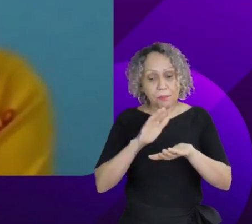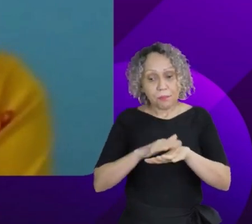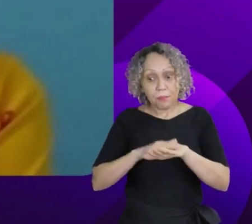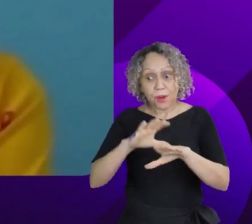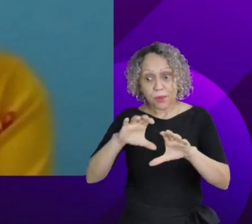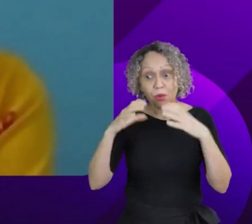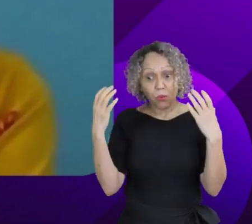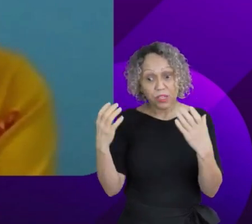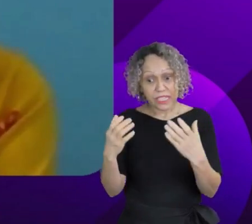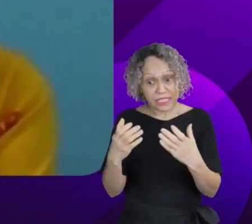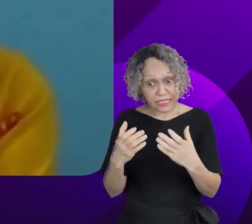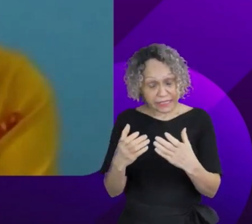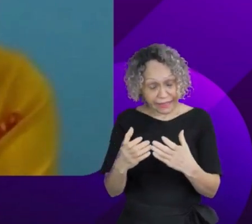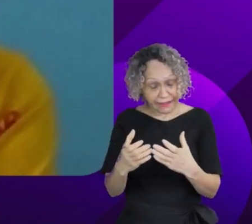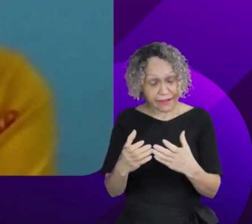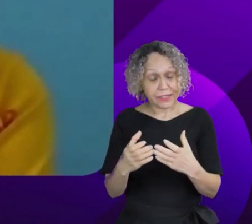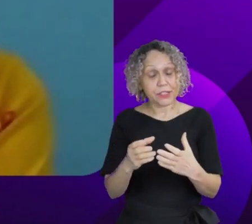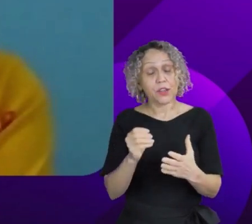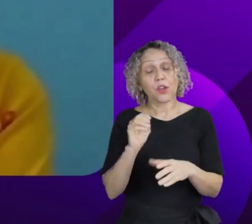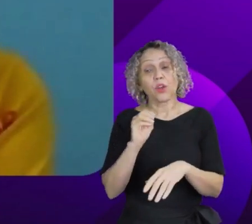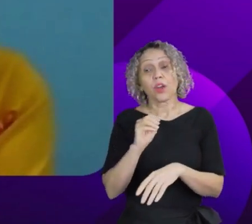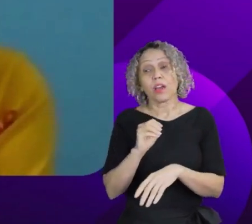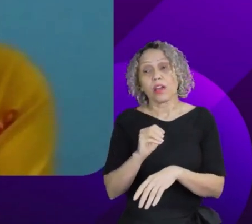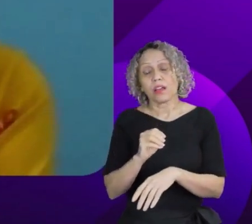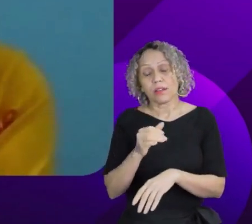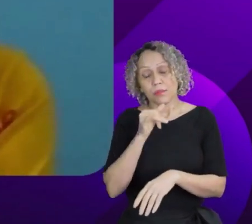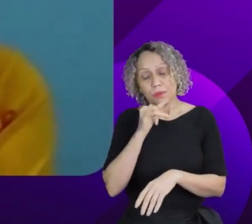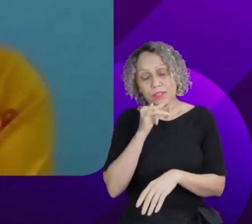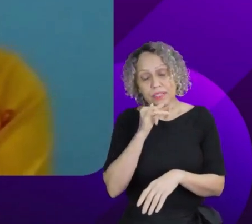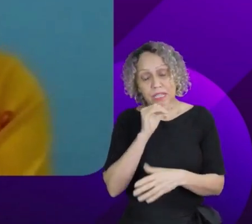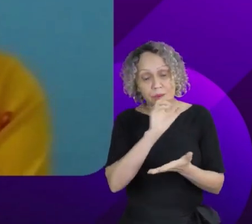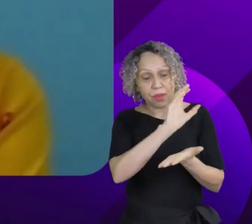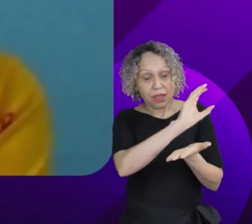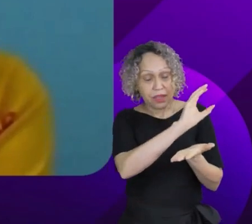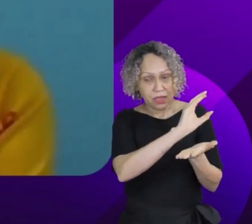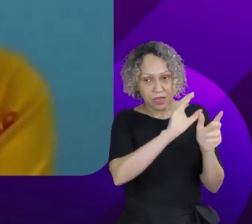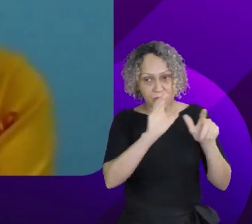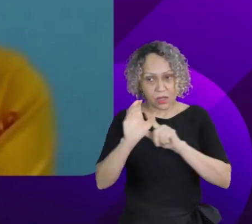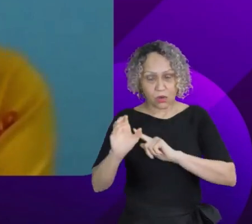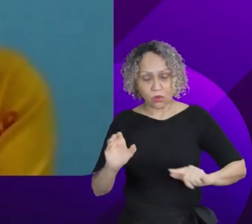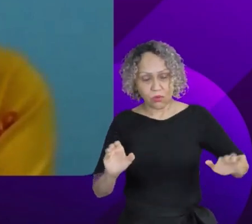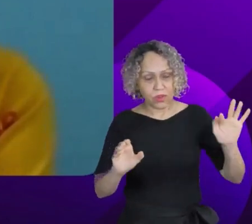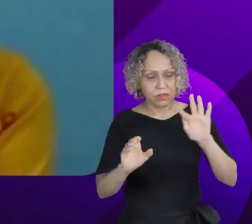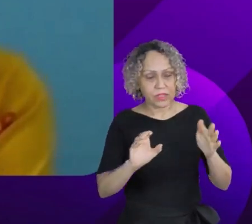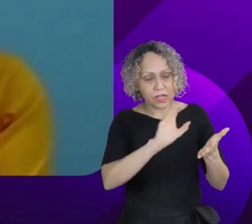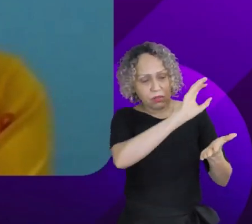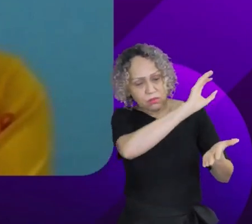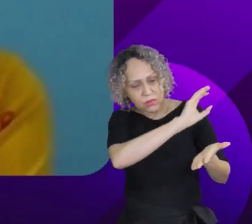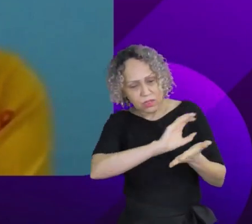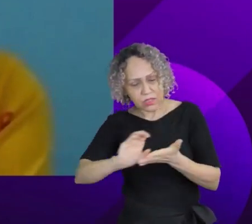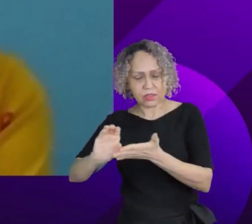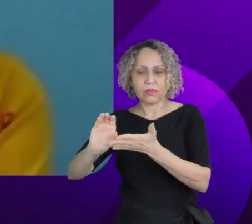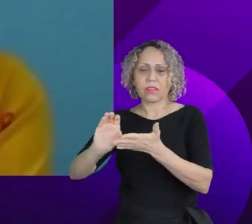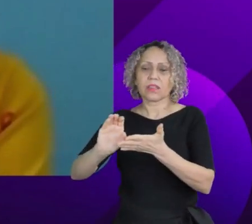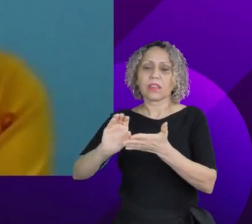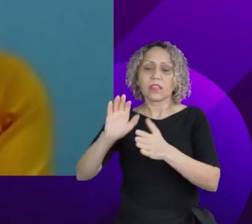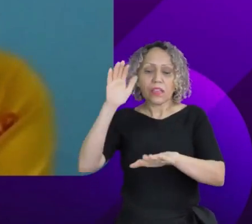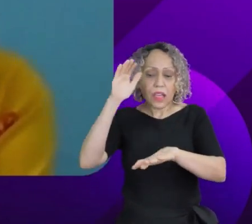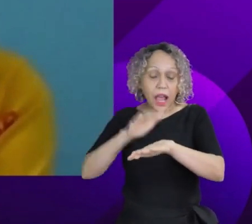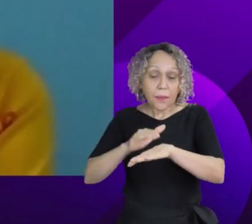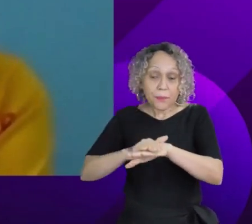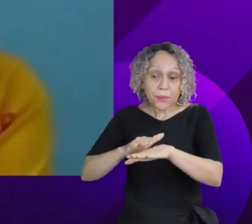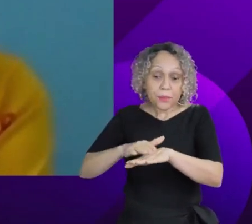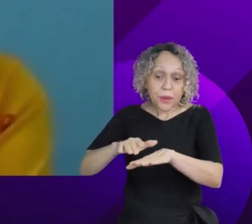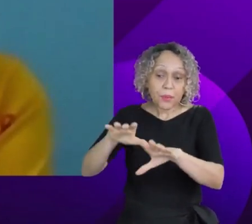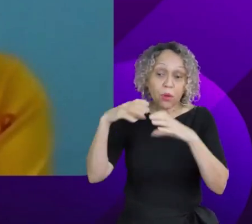projetos que venha via governo federal ou Minha Casa Minha Vida entidade, que eles sejam